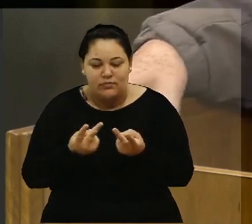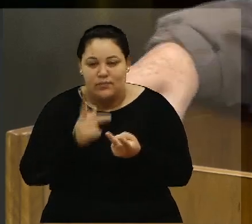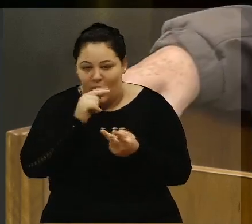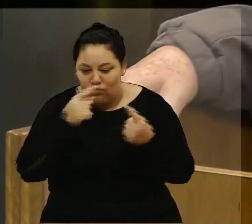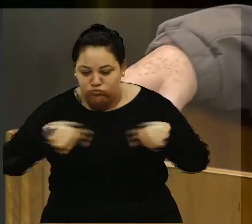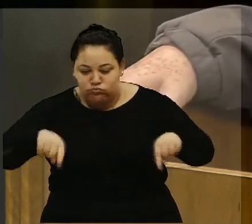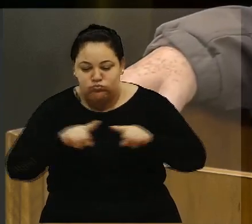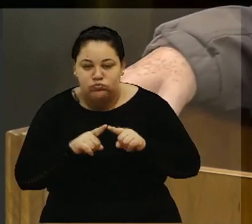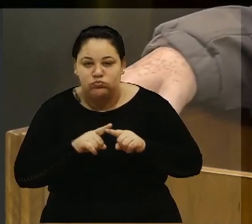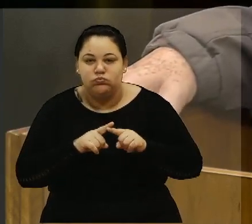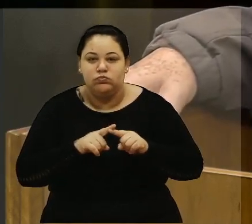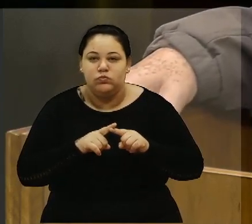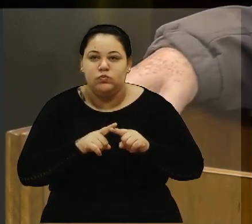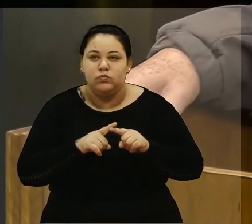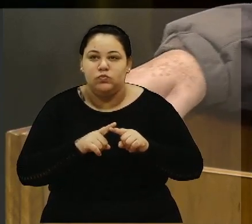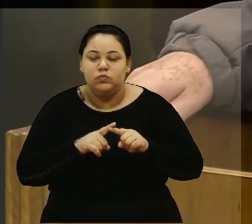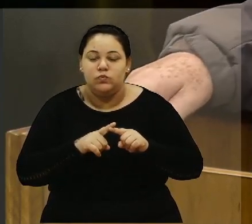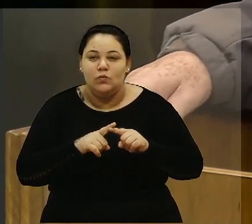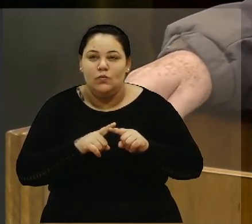no sentido da sua